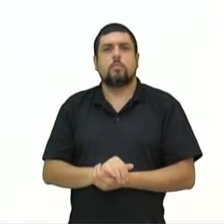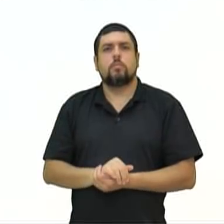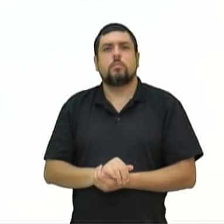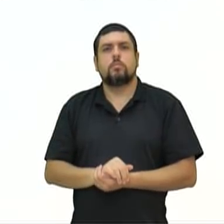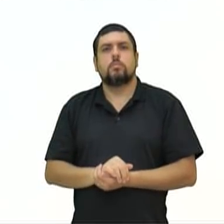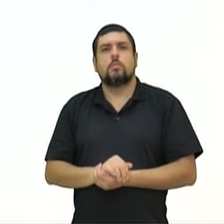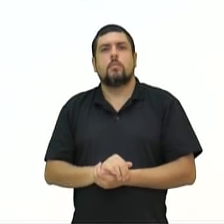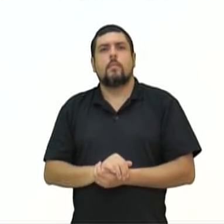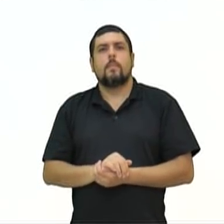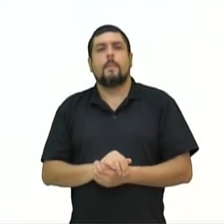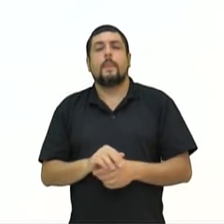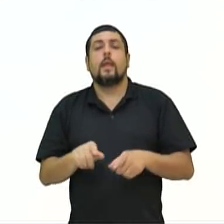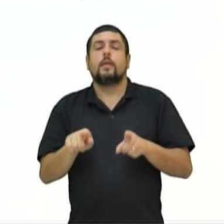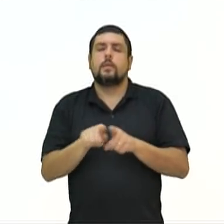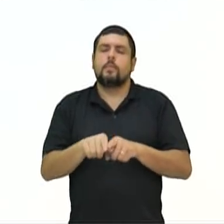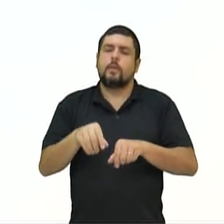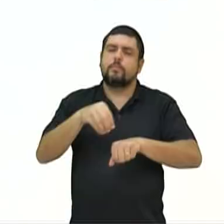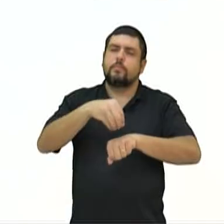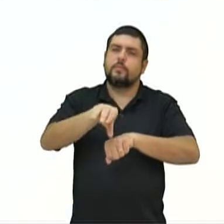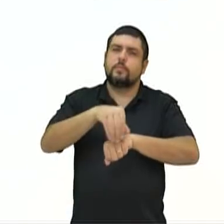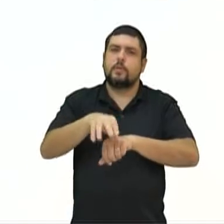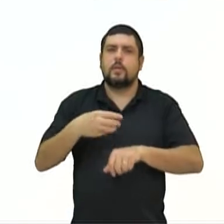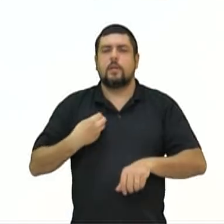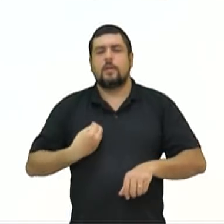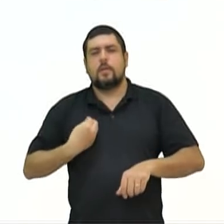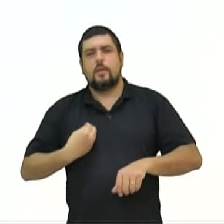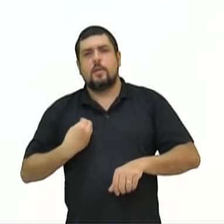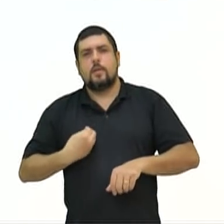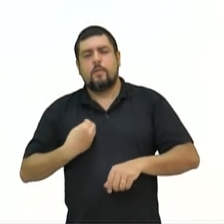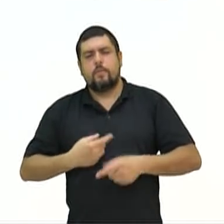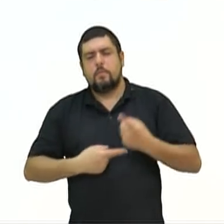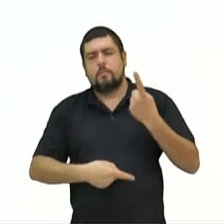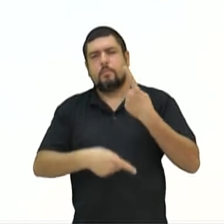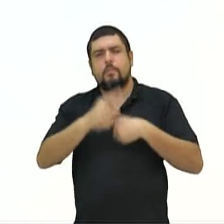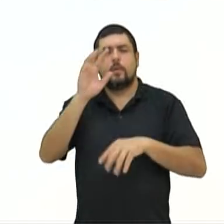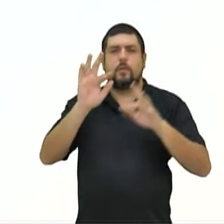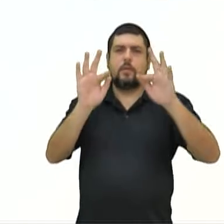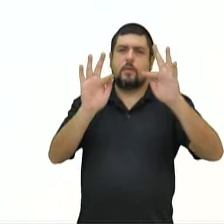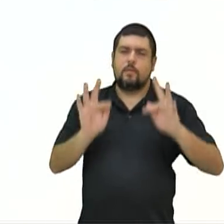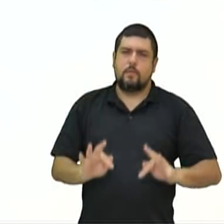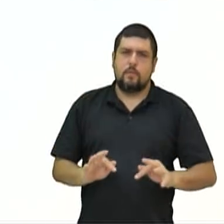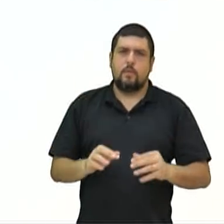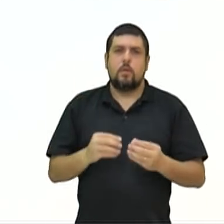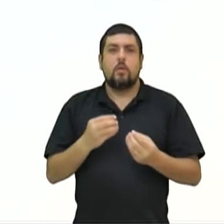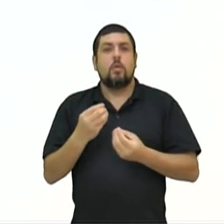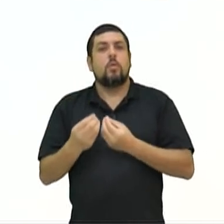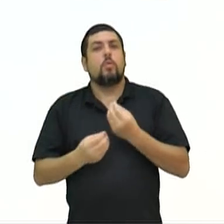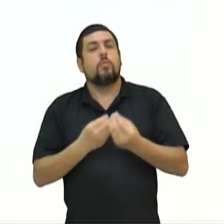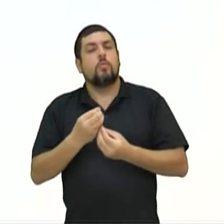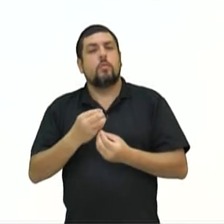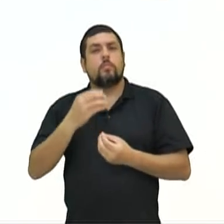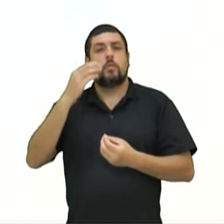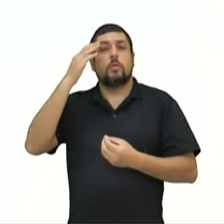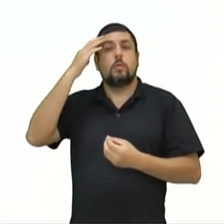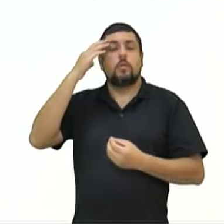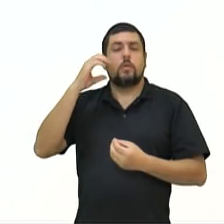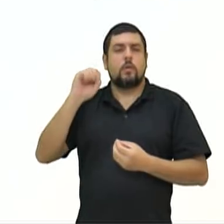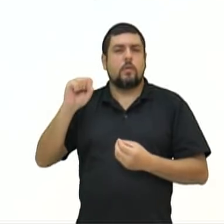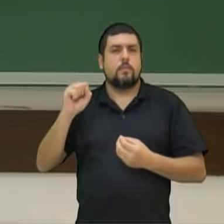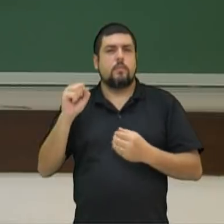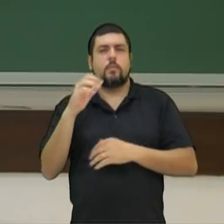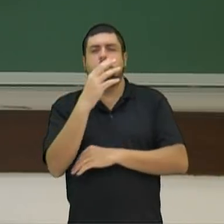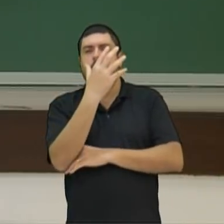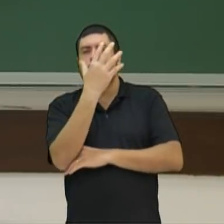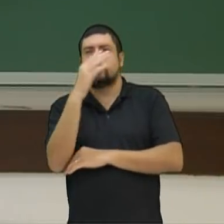aquelas dicasinhas para a nossa vida ser boa? Para chegar naquele viver feliz que eu falo no começo da aula? Sabedoria no uso dos recursos